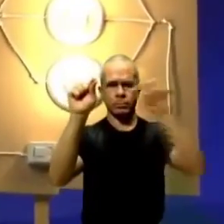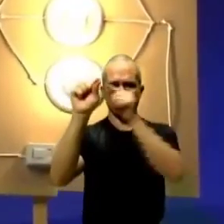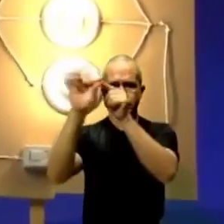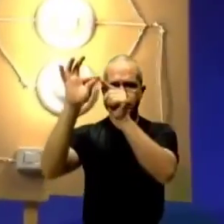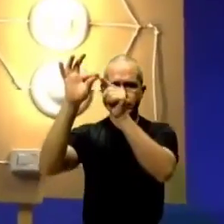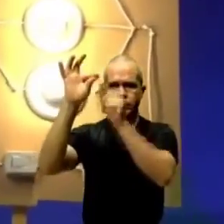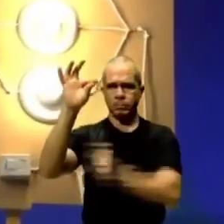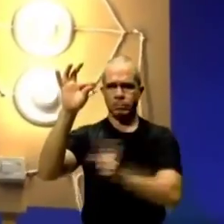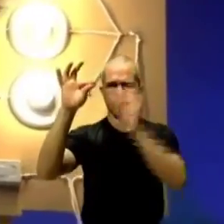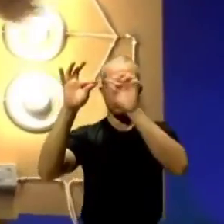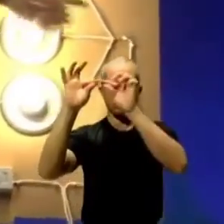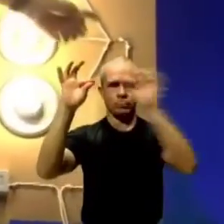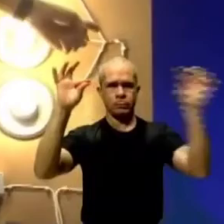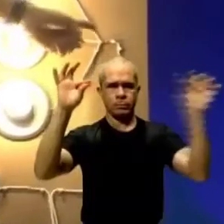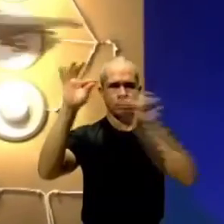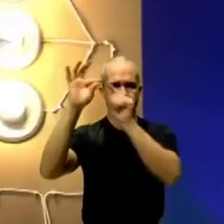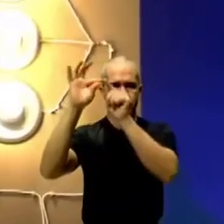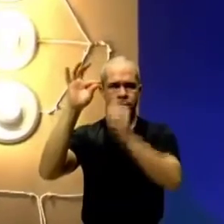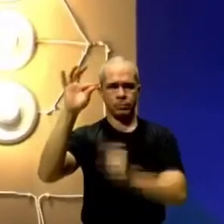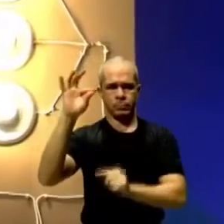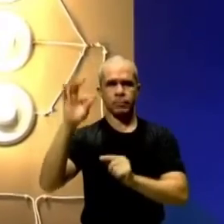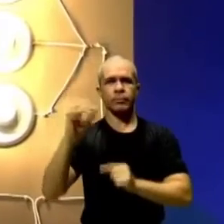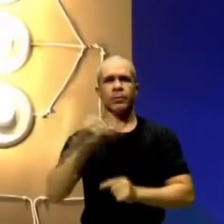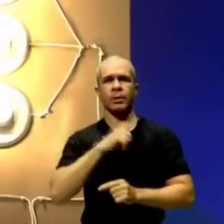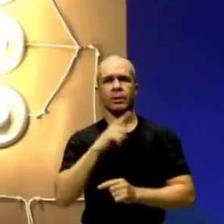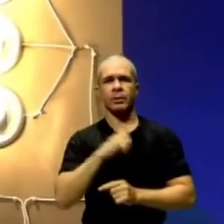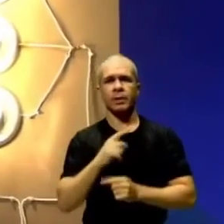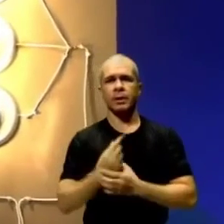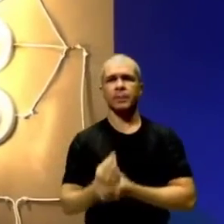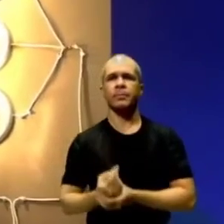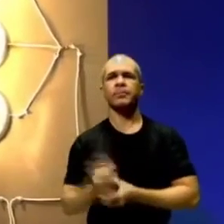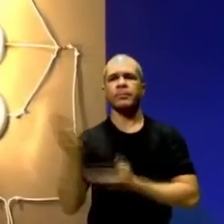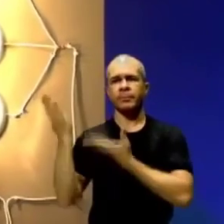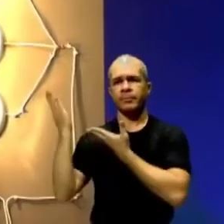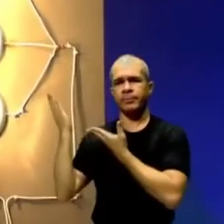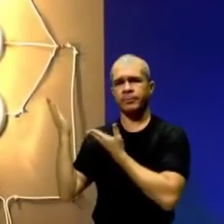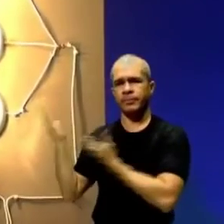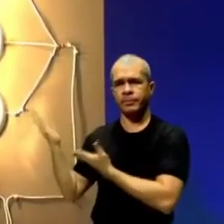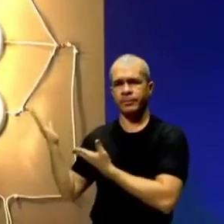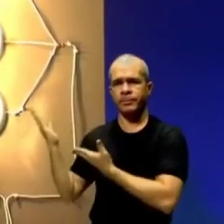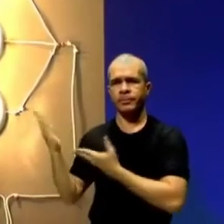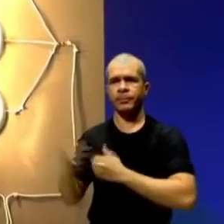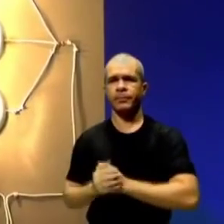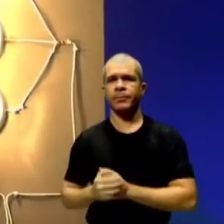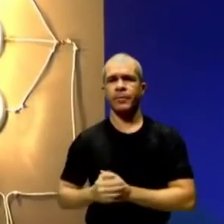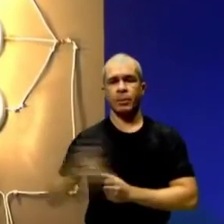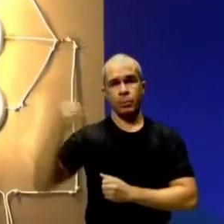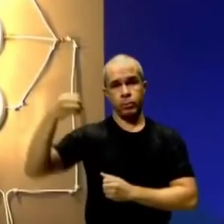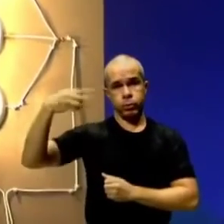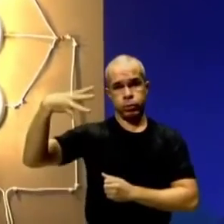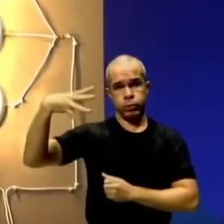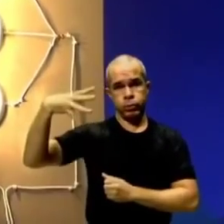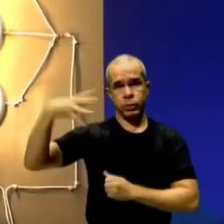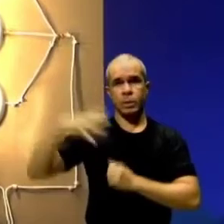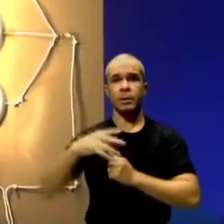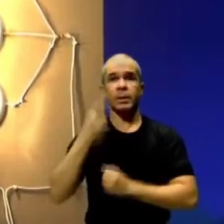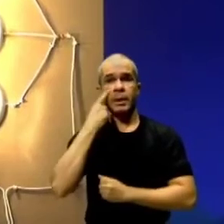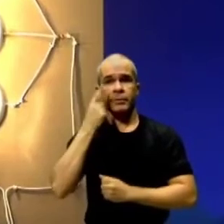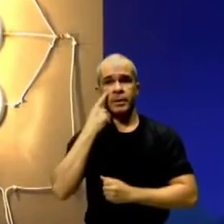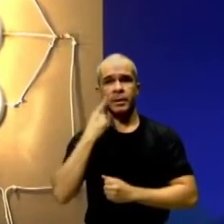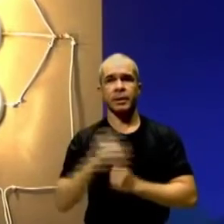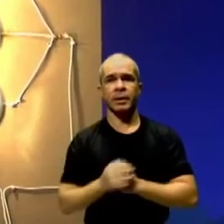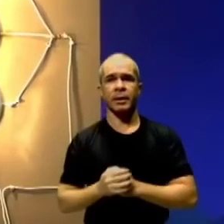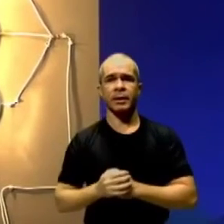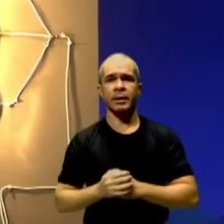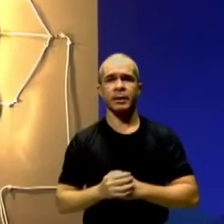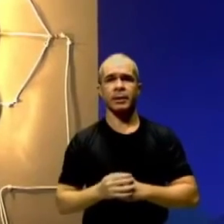eu tenho esse nó e esse nó. São pontos de separação da minha corrente. Quando eu ligo aqui a minha chave, a minha corrente vai vir por